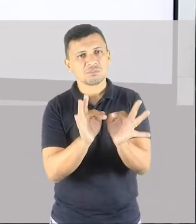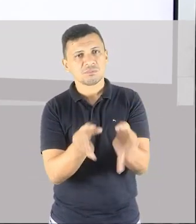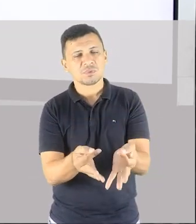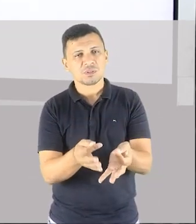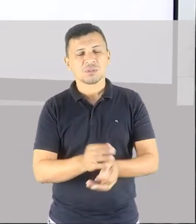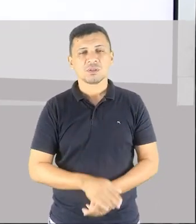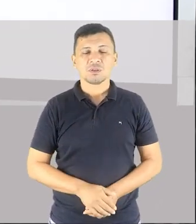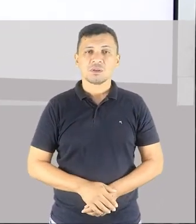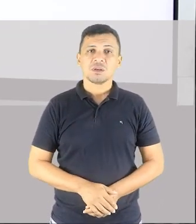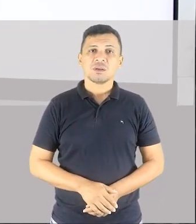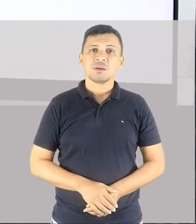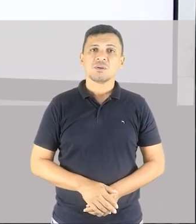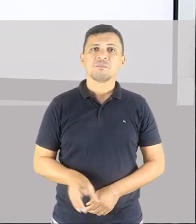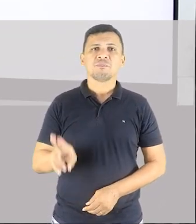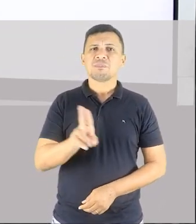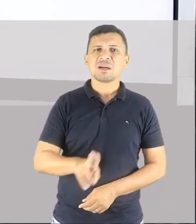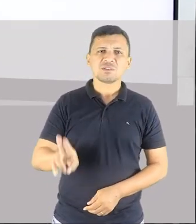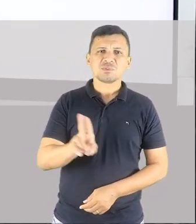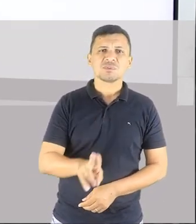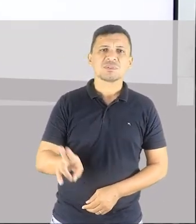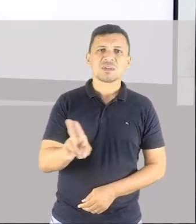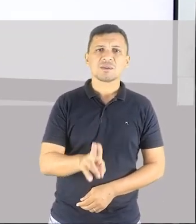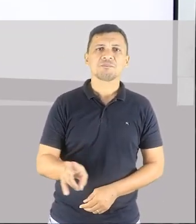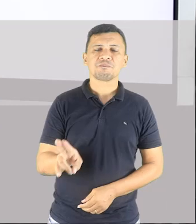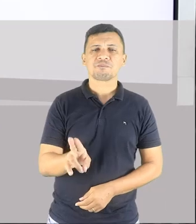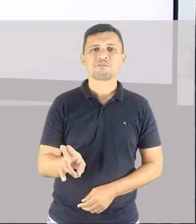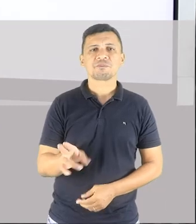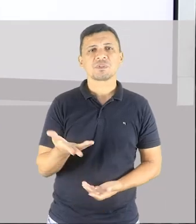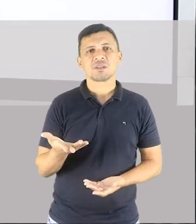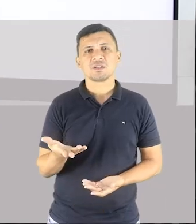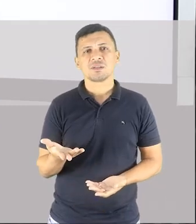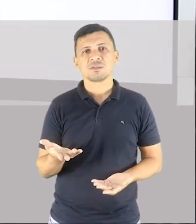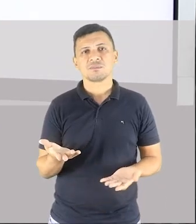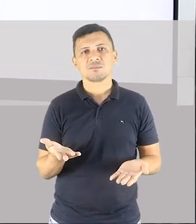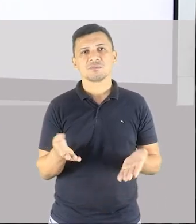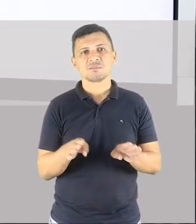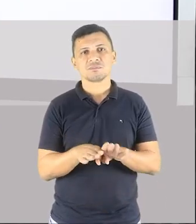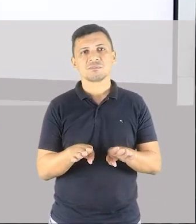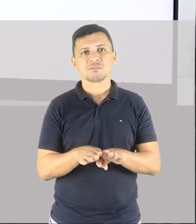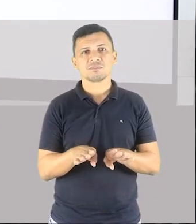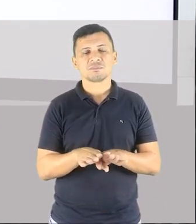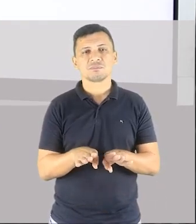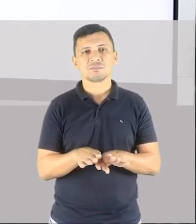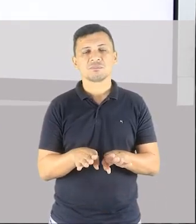mais comum deles, assim, o mais aplicado, o mais